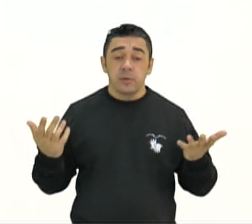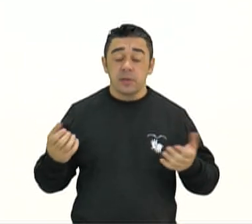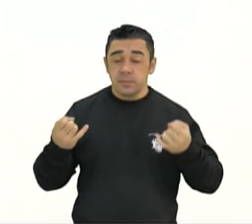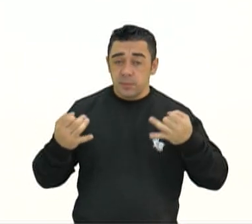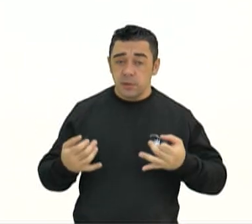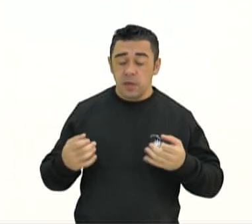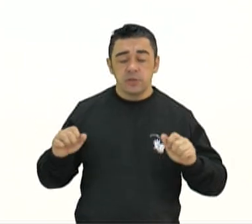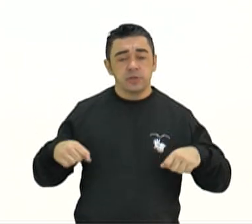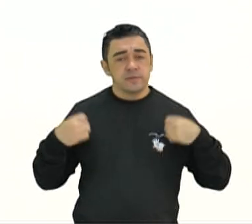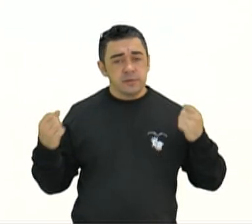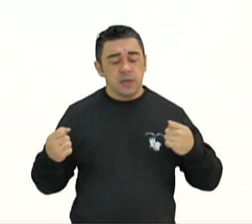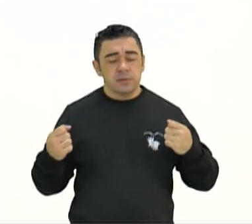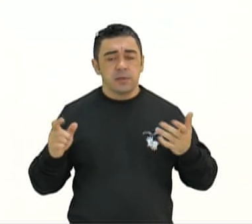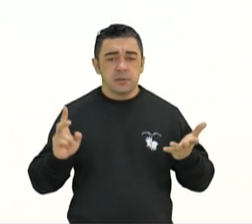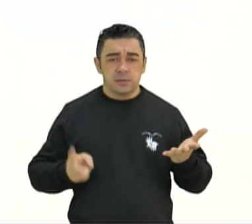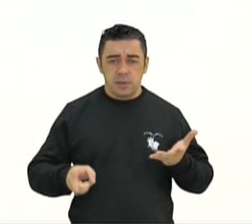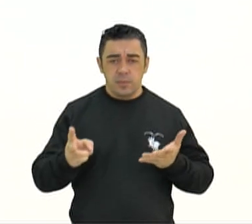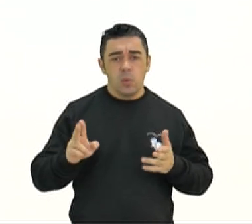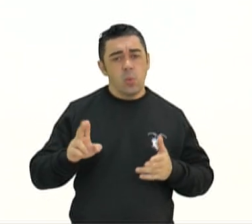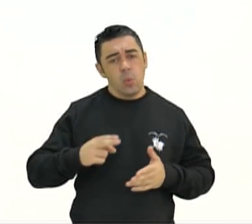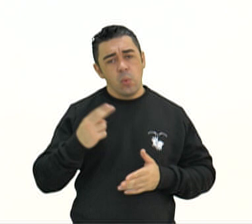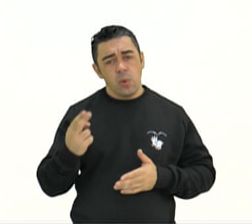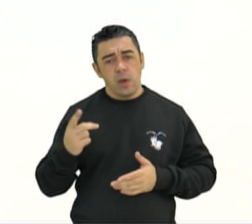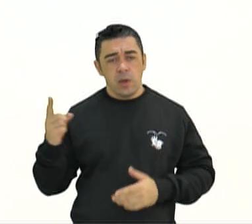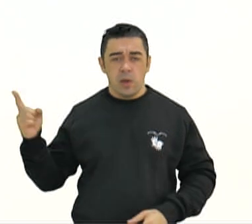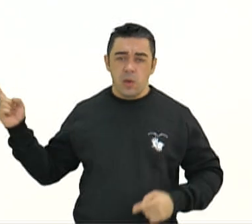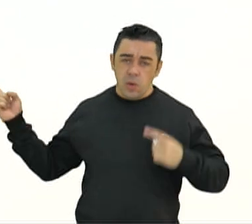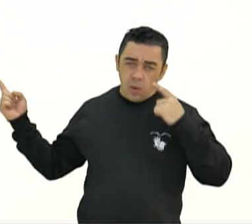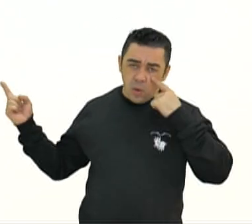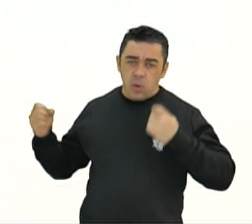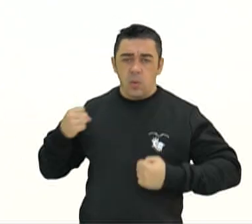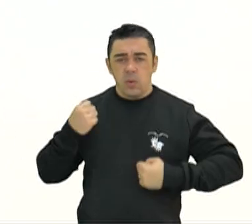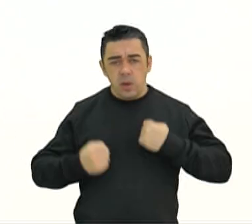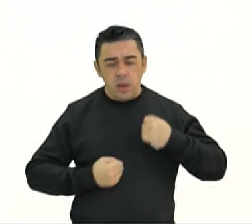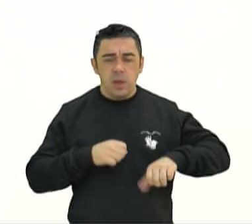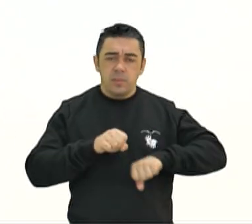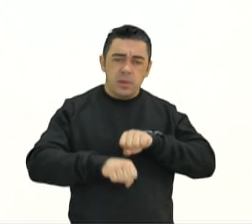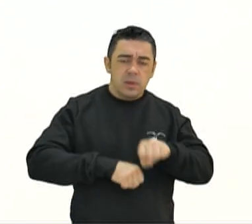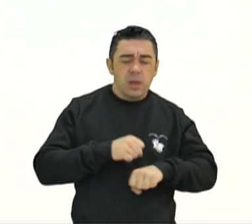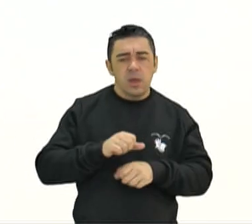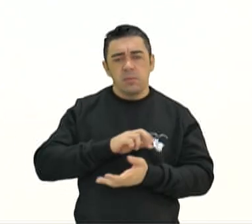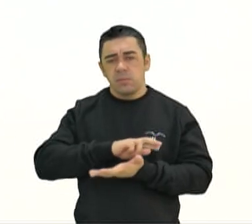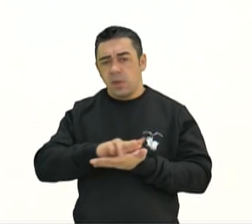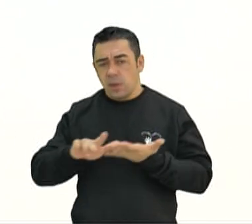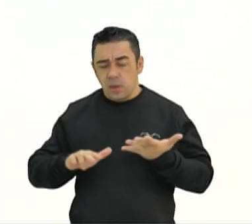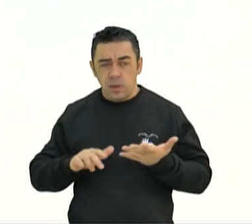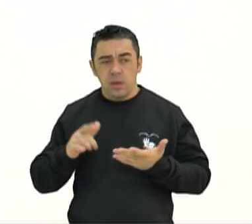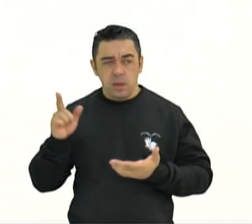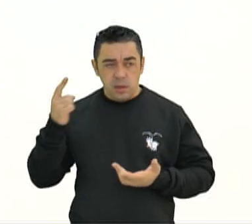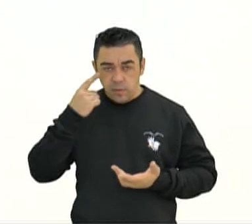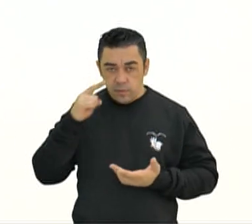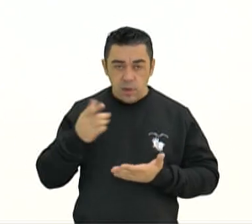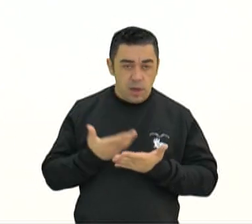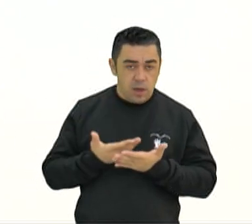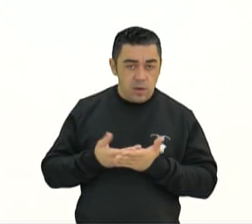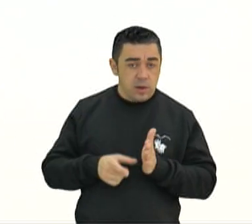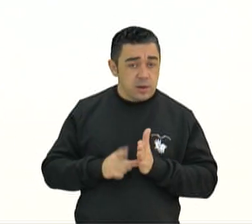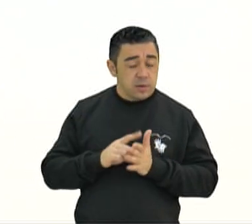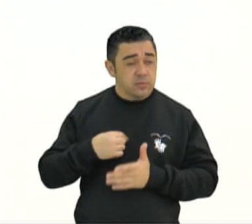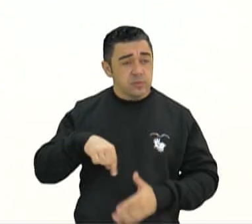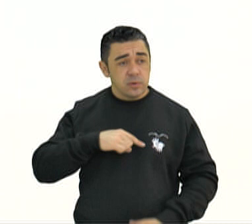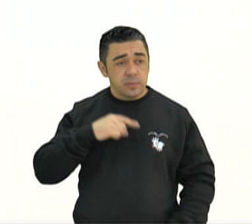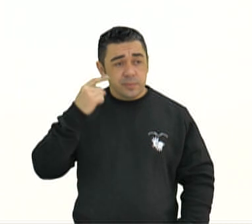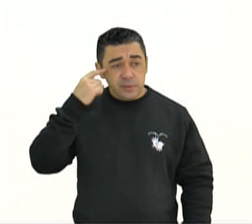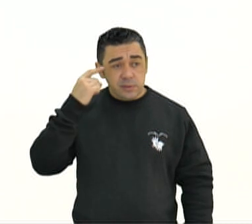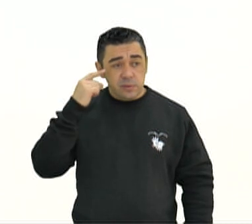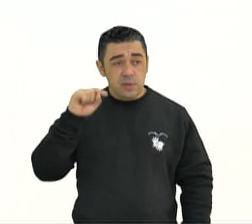física regular ou exercício físico, então essa diferenciação nós tratamos em aulas anteriores também, devemos